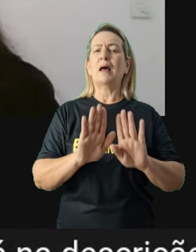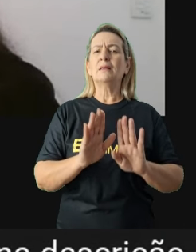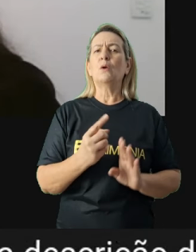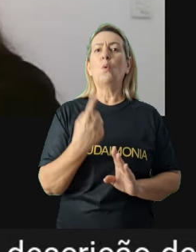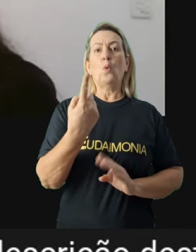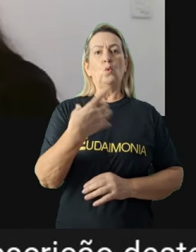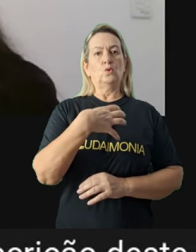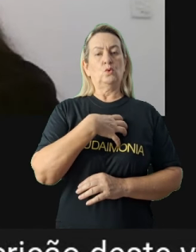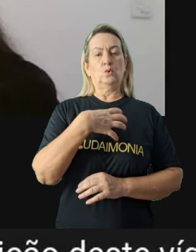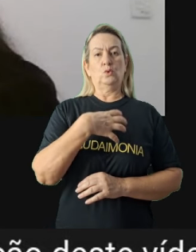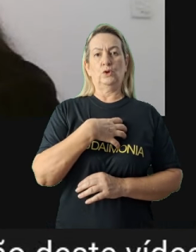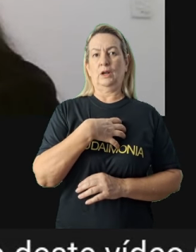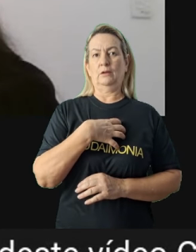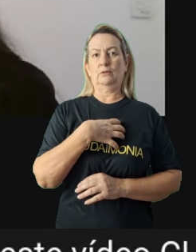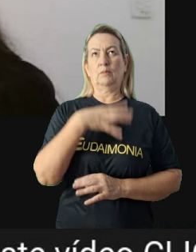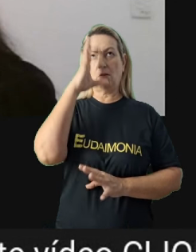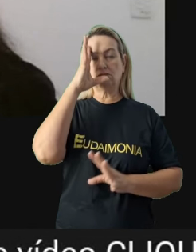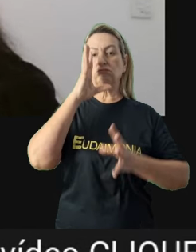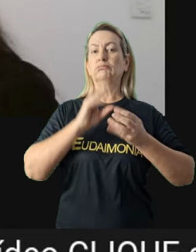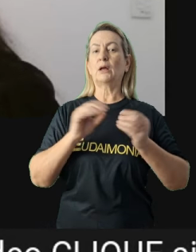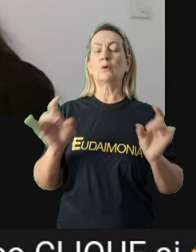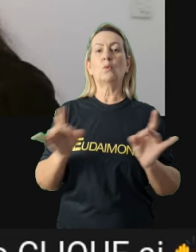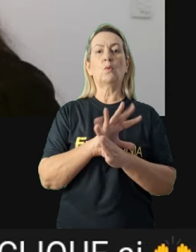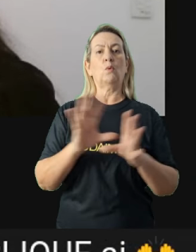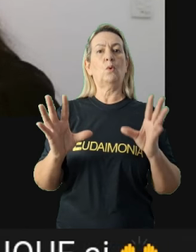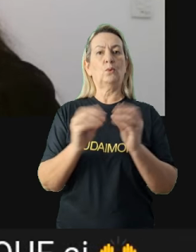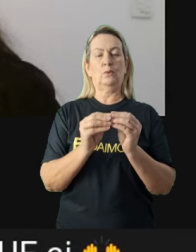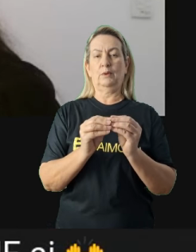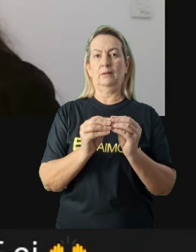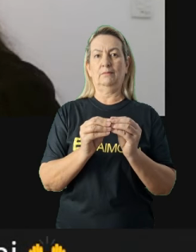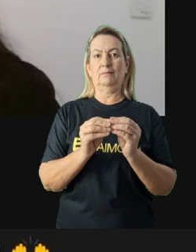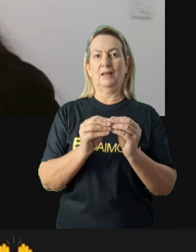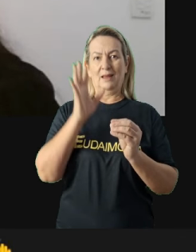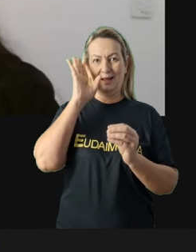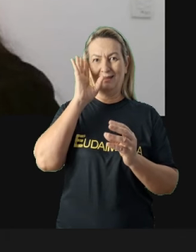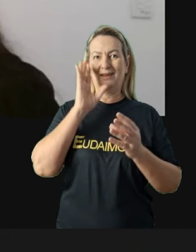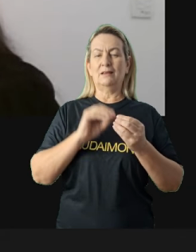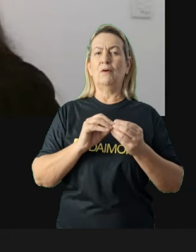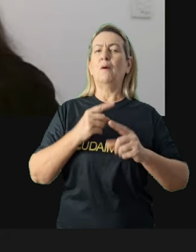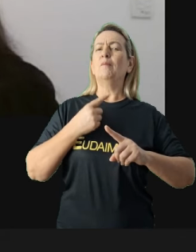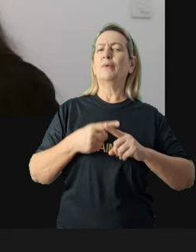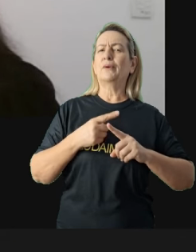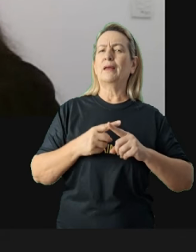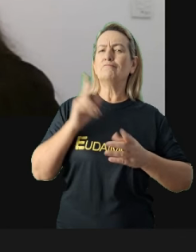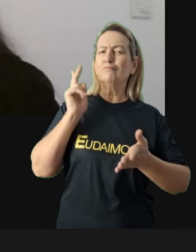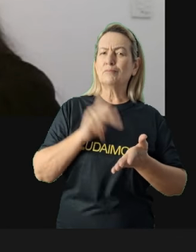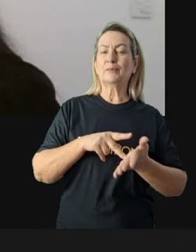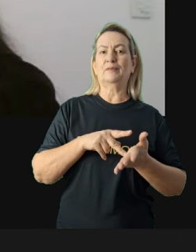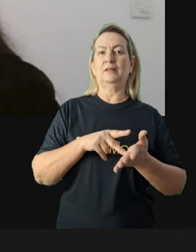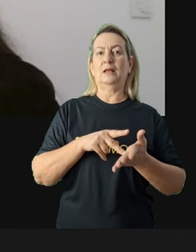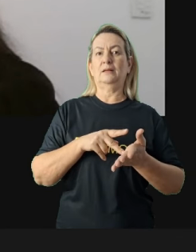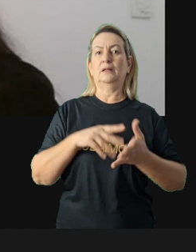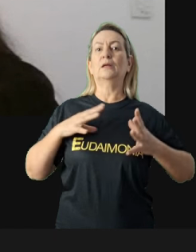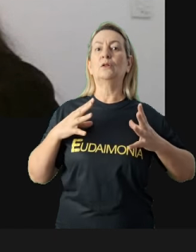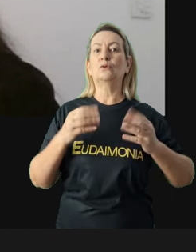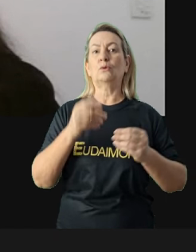está aí, é para ontem, né? Mas só tem um jeito da gente chegar a alguma conclusão, algum